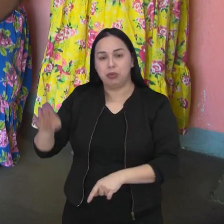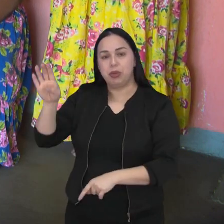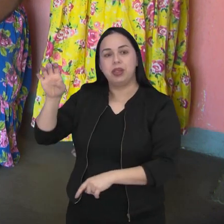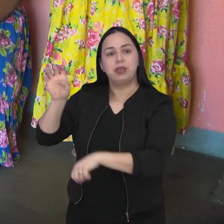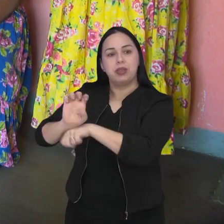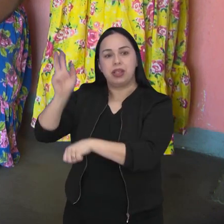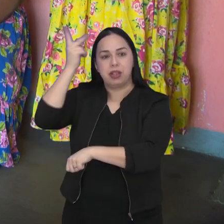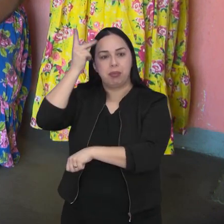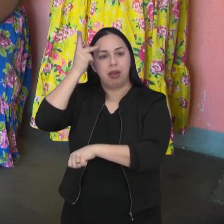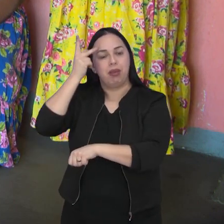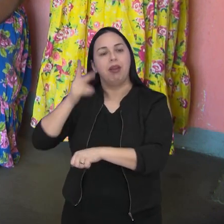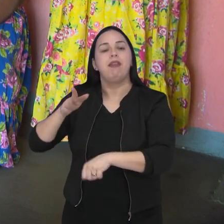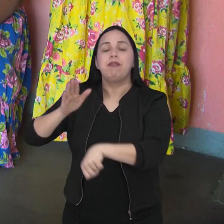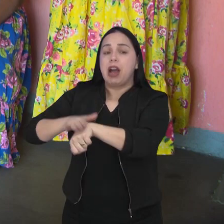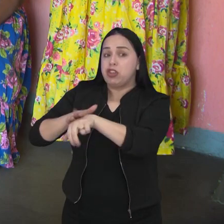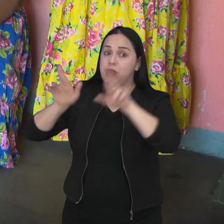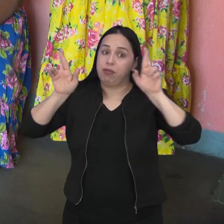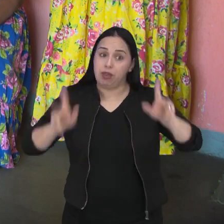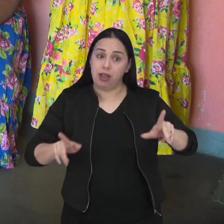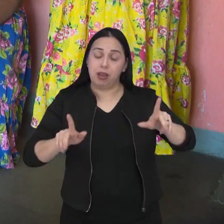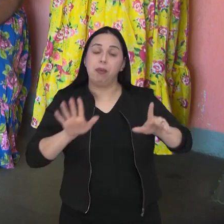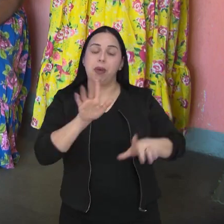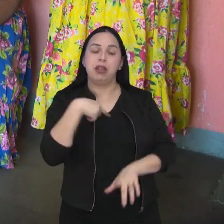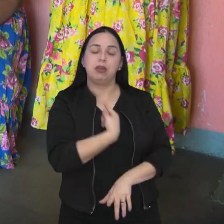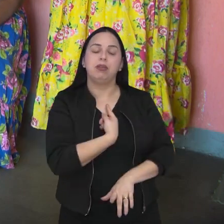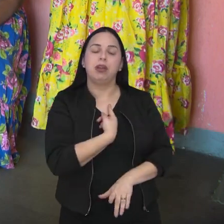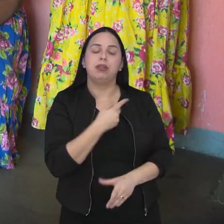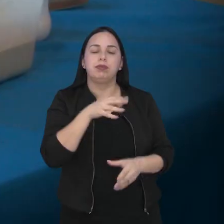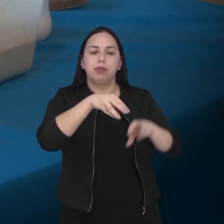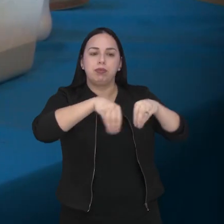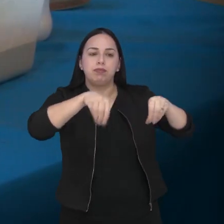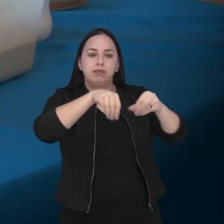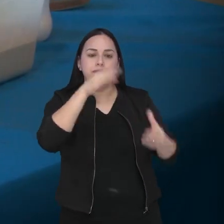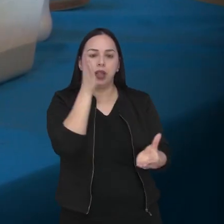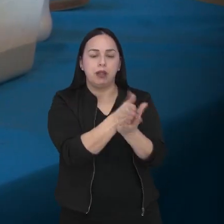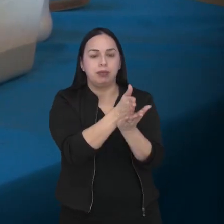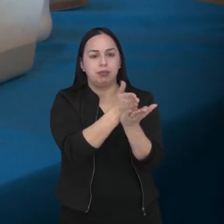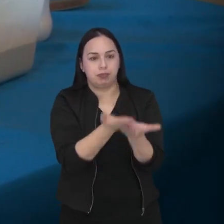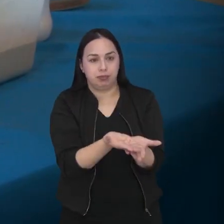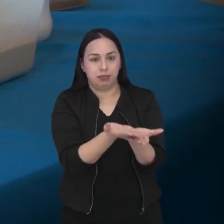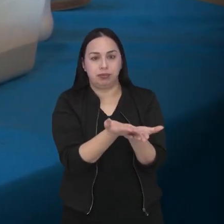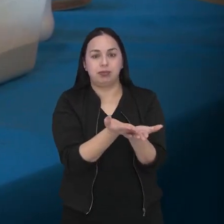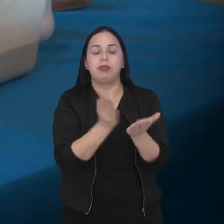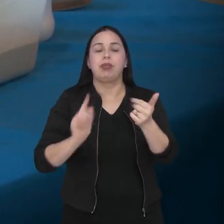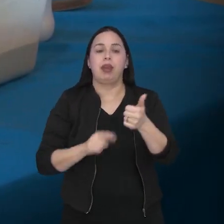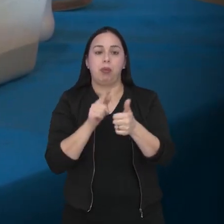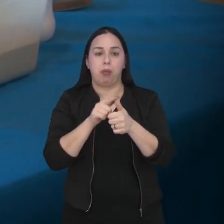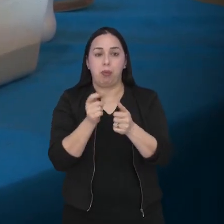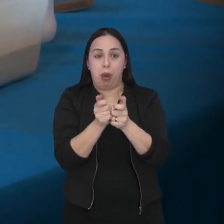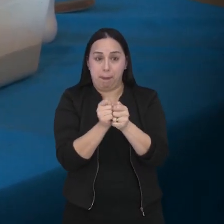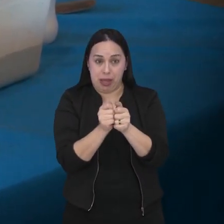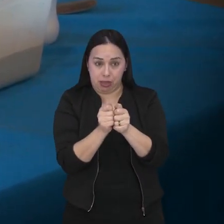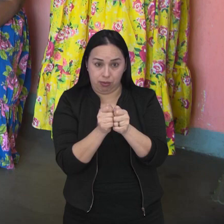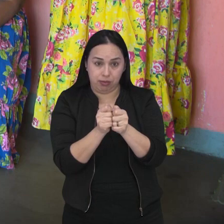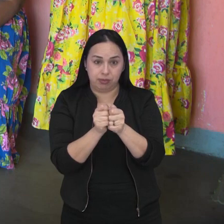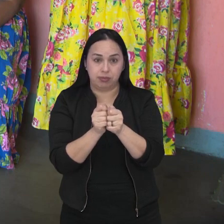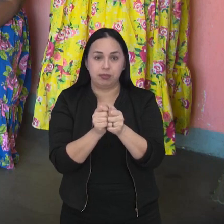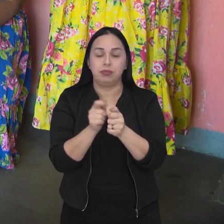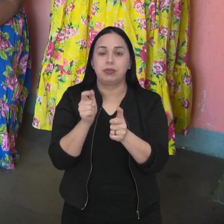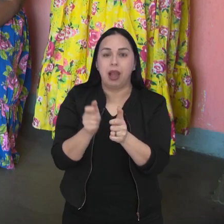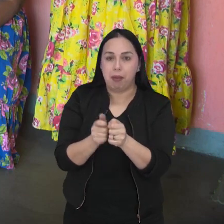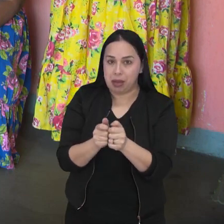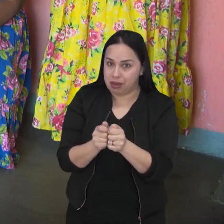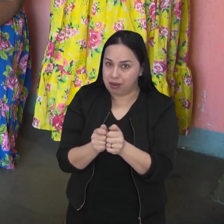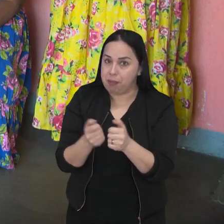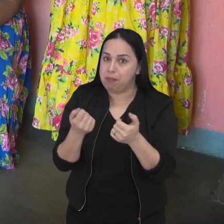de milho. Mas a gente faz com farinha de mandioca. Então é o amendoim. Depois com o amendoim.